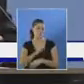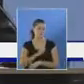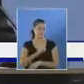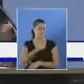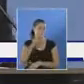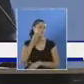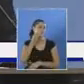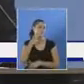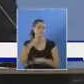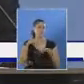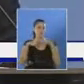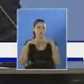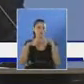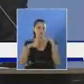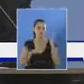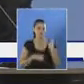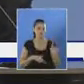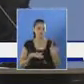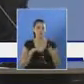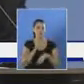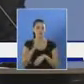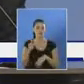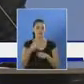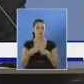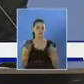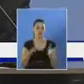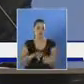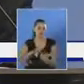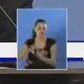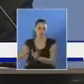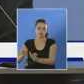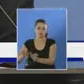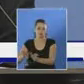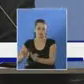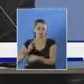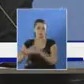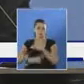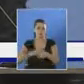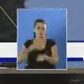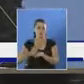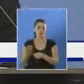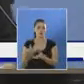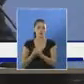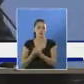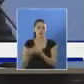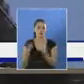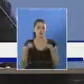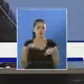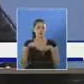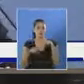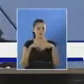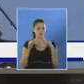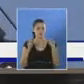professor efetivo dessa escola, obviamente licenciado há quatro anos, desde quando comecei o